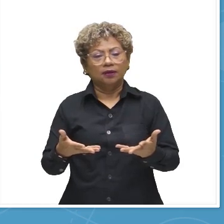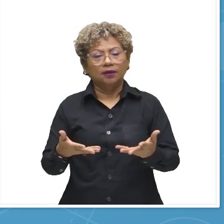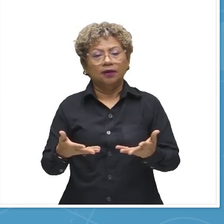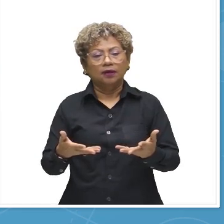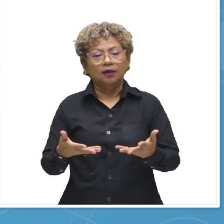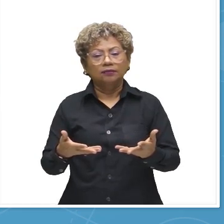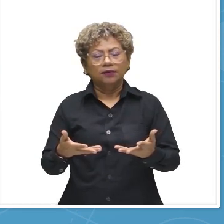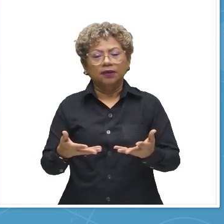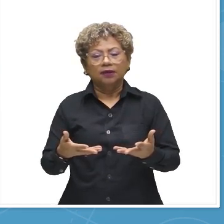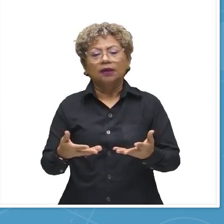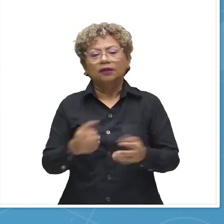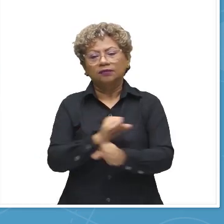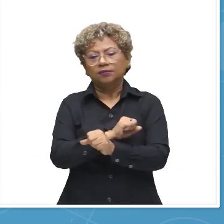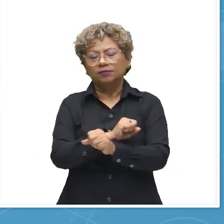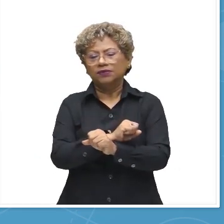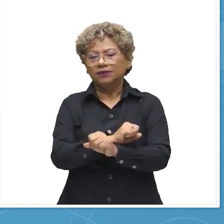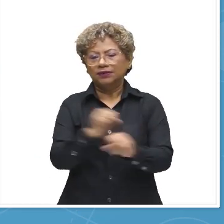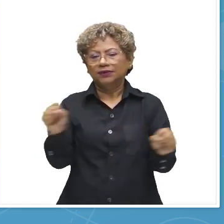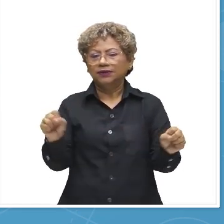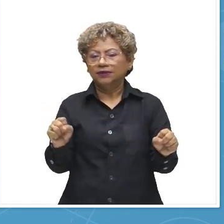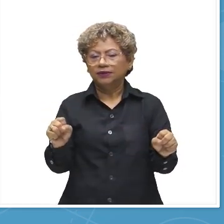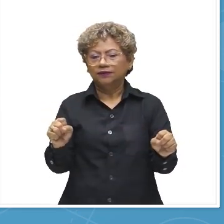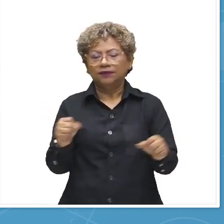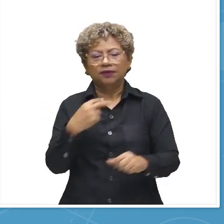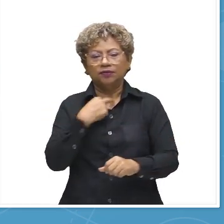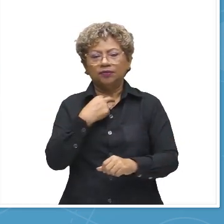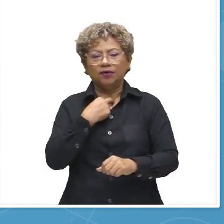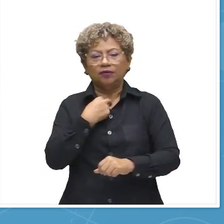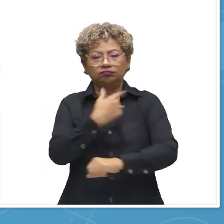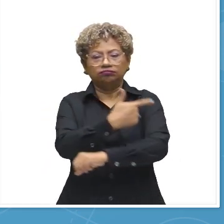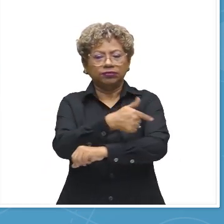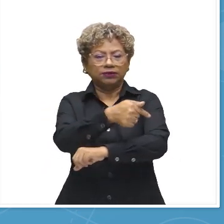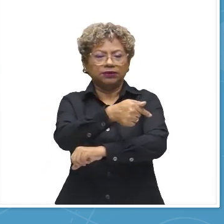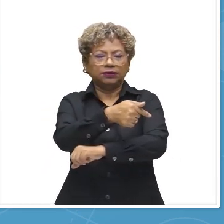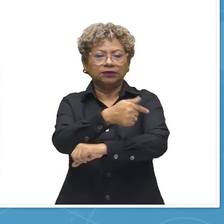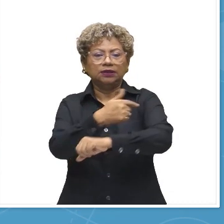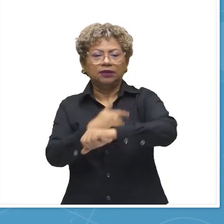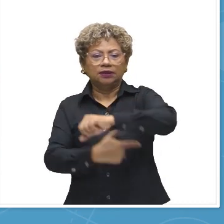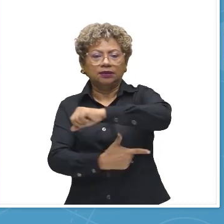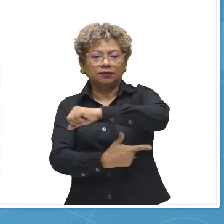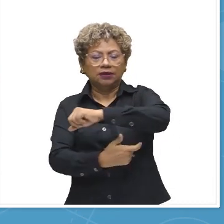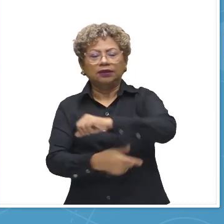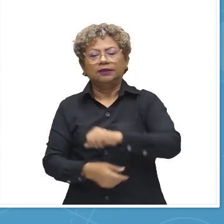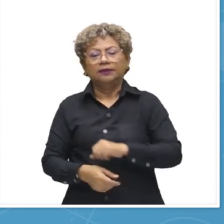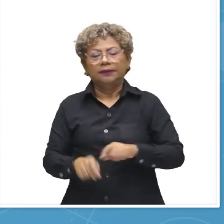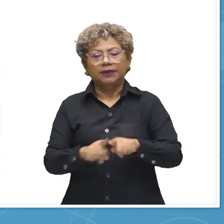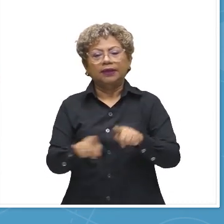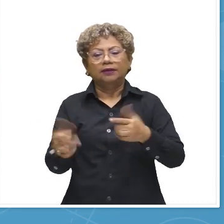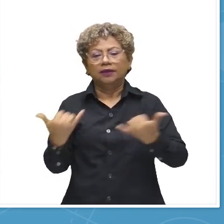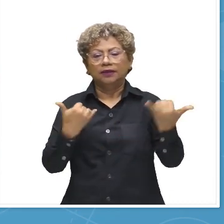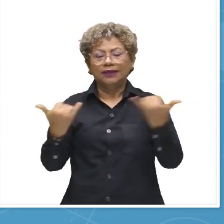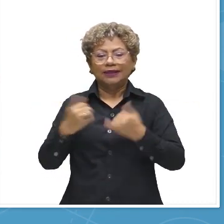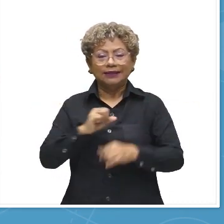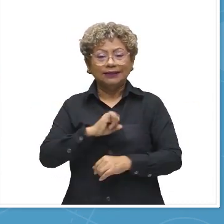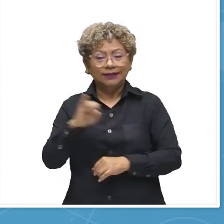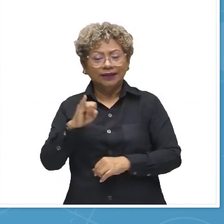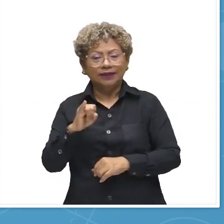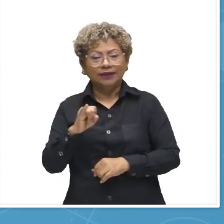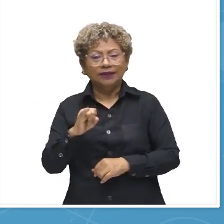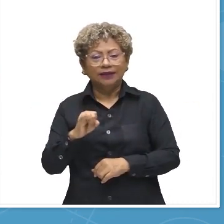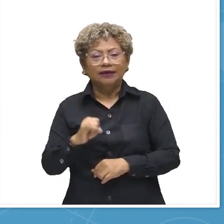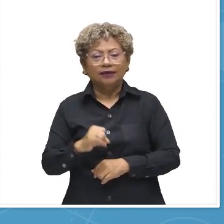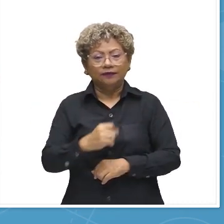é uma fração que não dá para a gente simplificar mais, beleza? Só que aqui ele quer saber se essas duas frações correspondem à mesma coisa.